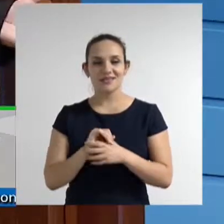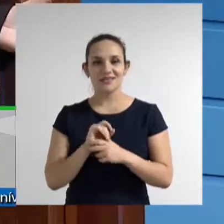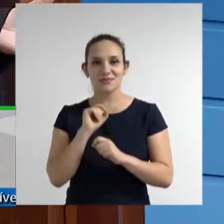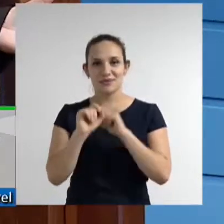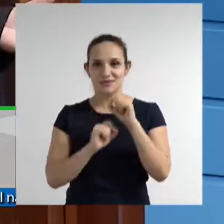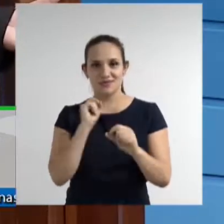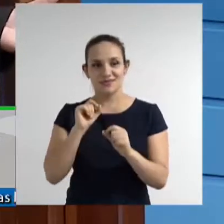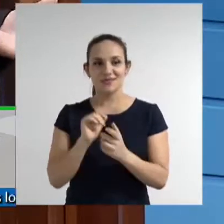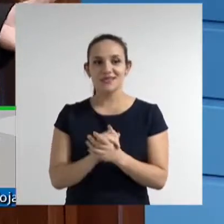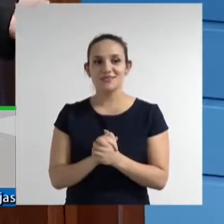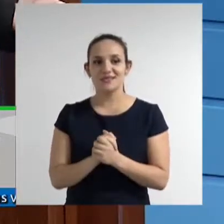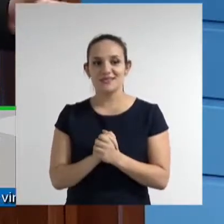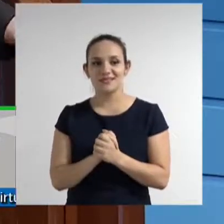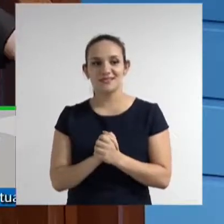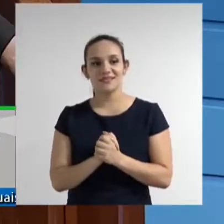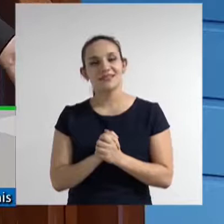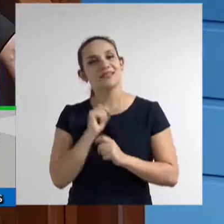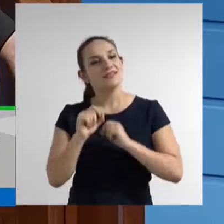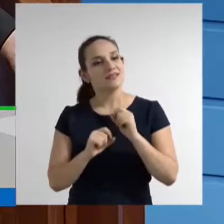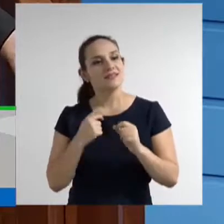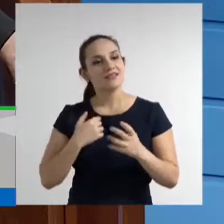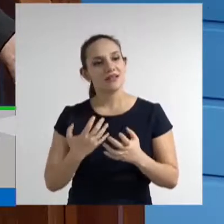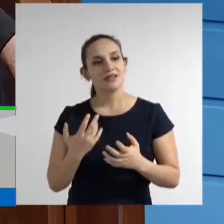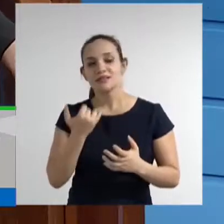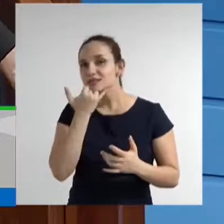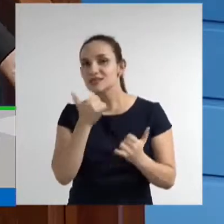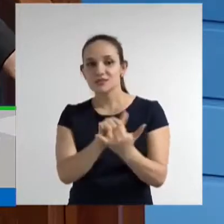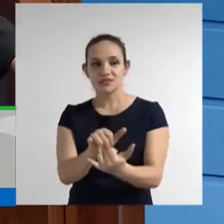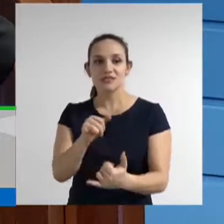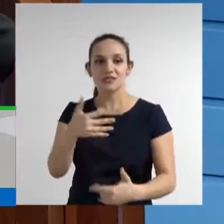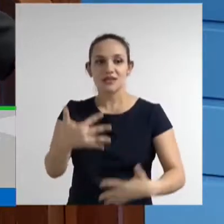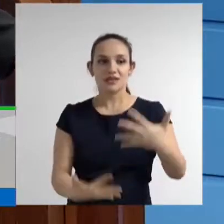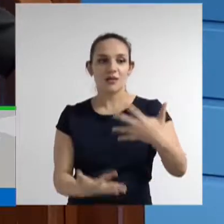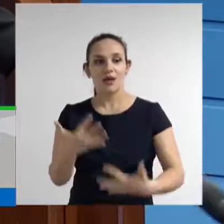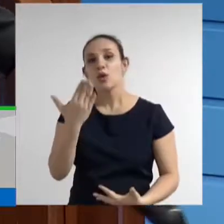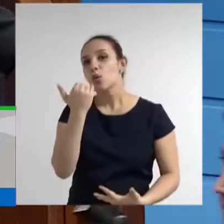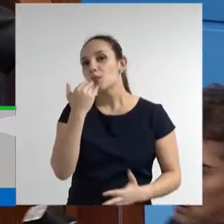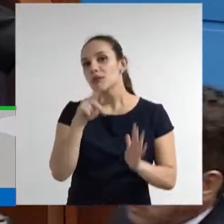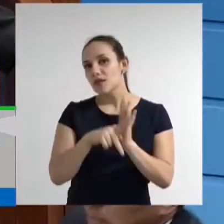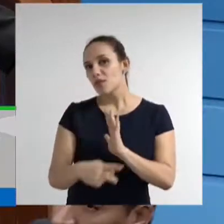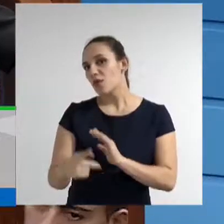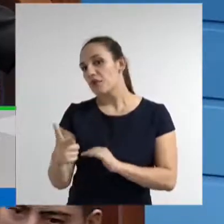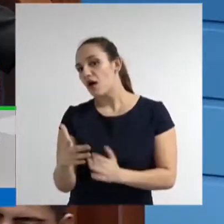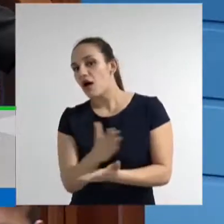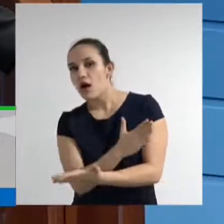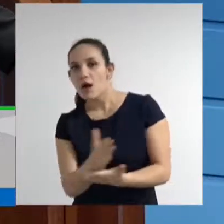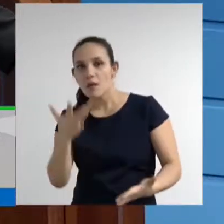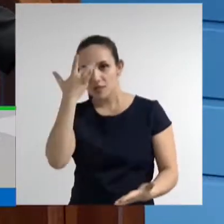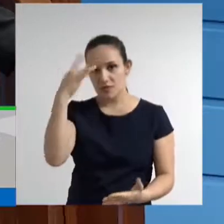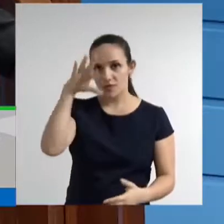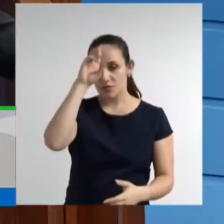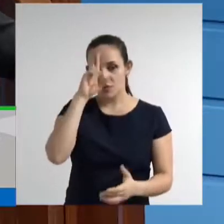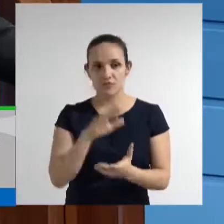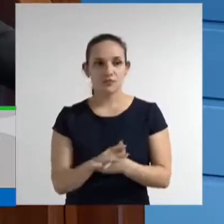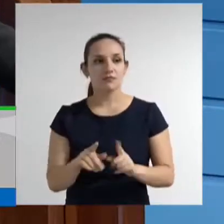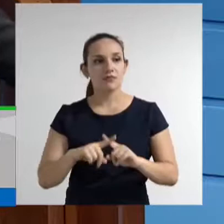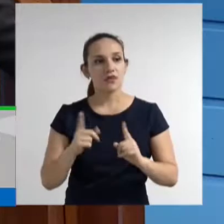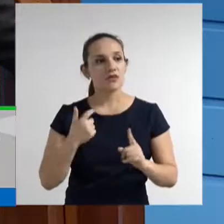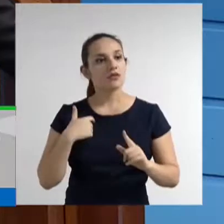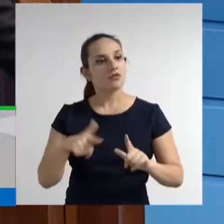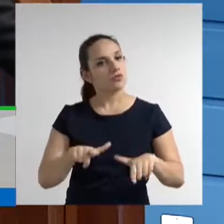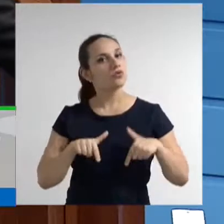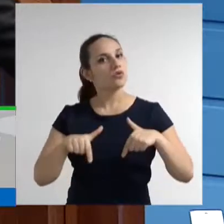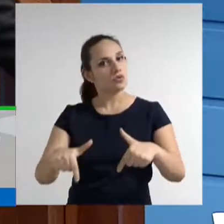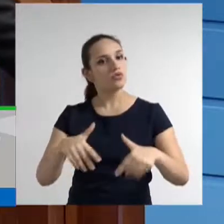e ainda eu quero pedir desculpa de estar atrapalhando o almoço de alguns aqui, mas dizer que enquanto militantes